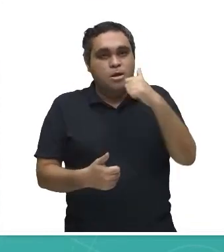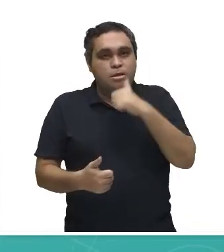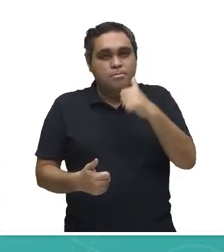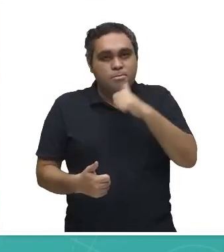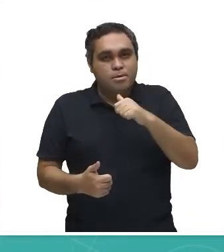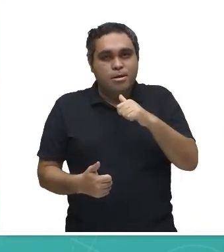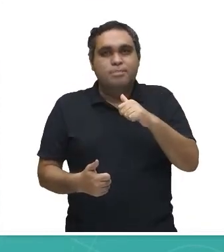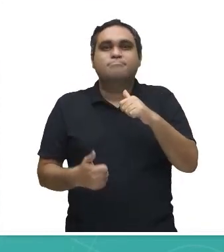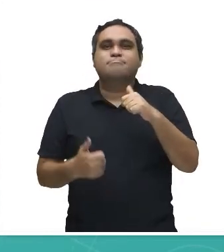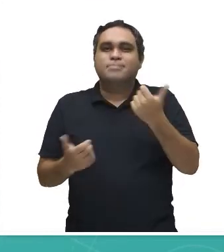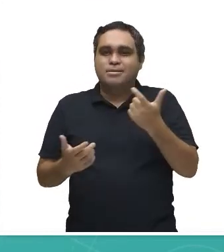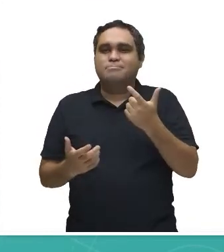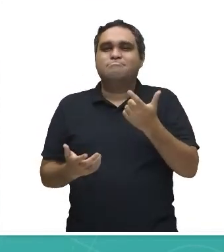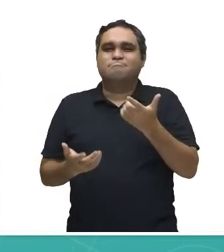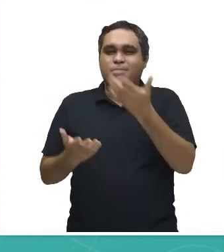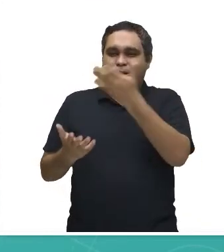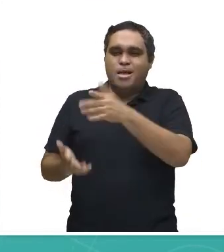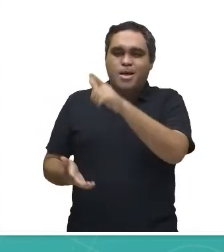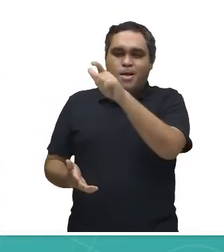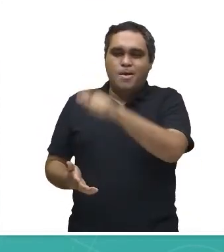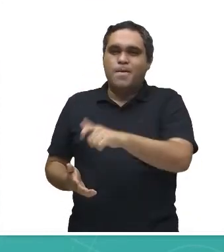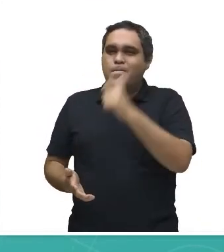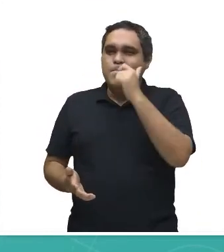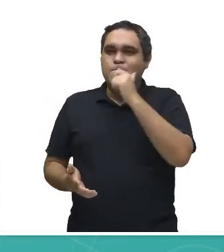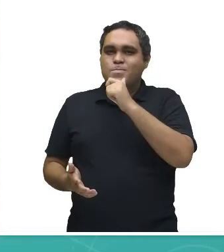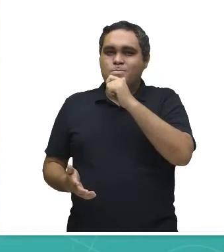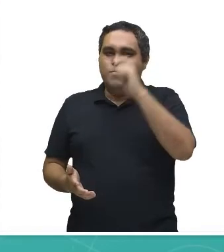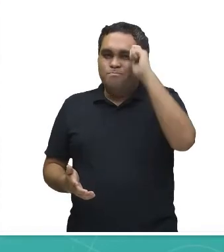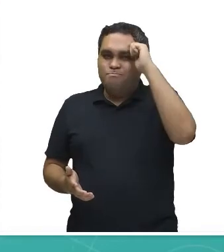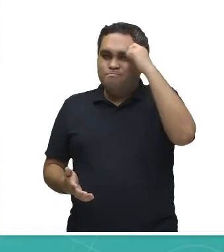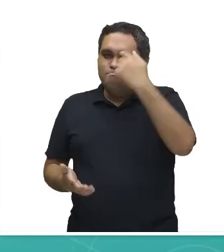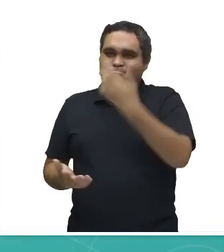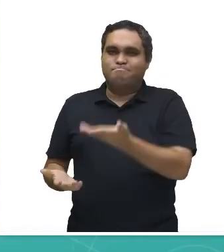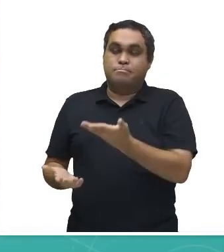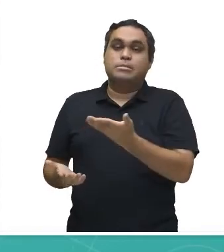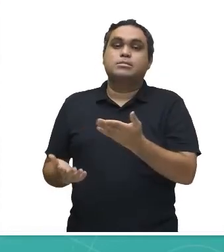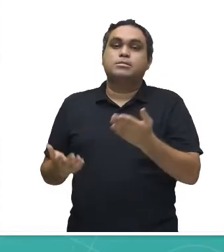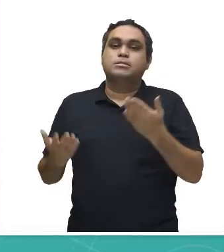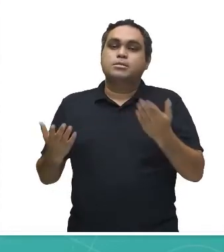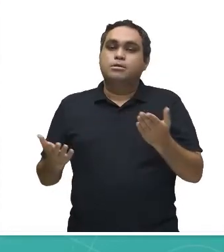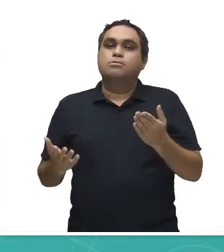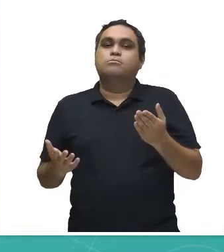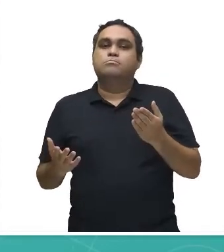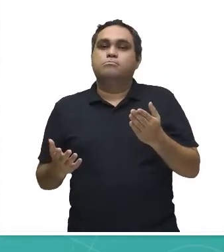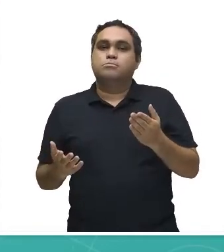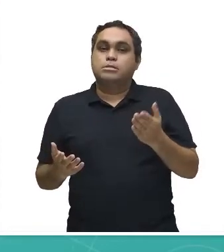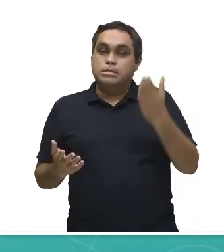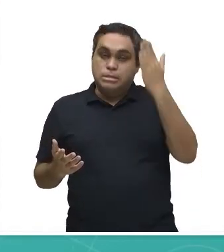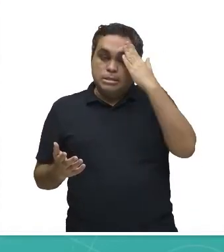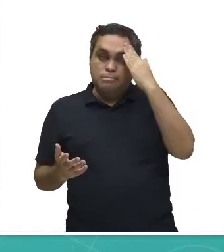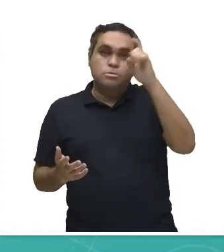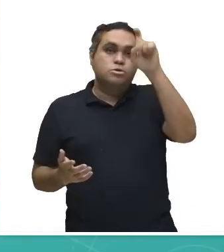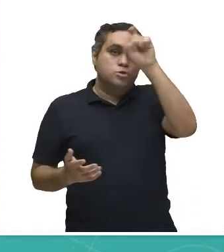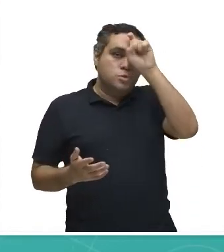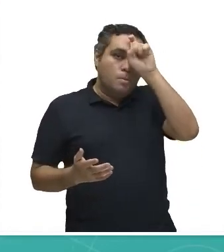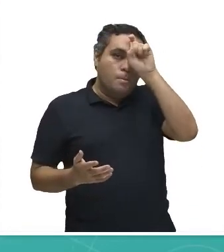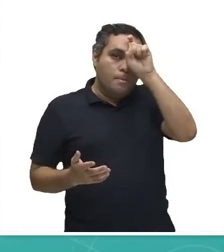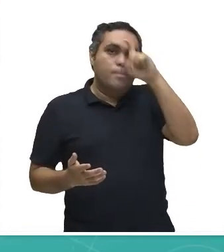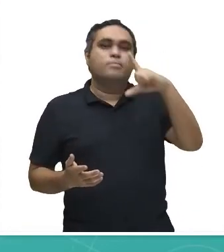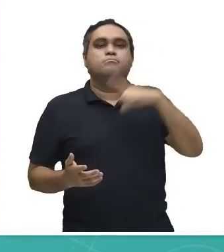da vida de Dandara nos documentos. Já a de Zumbi, nós temos muito mais informações. Então, isso